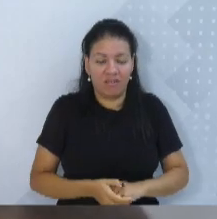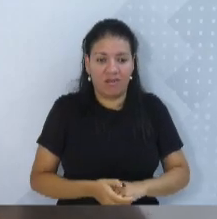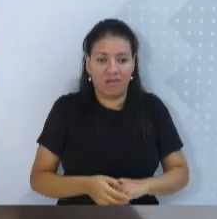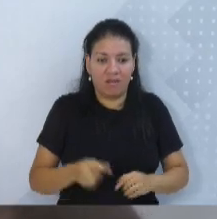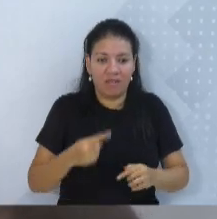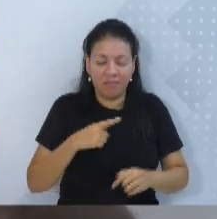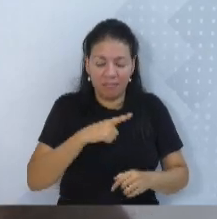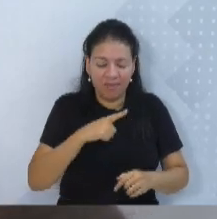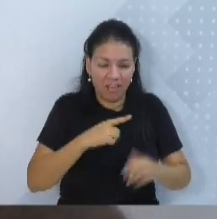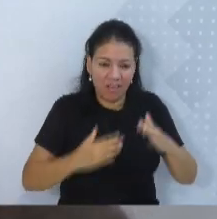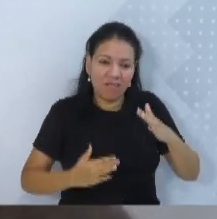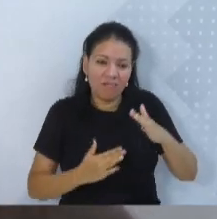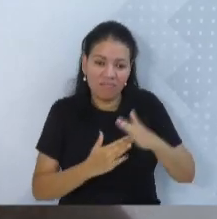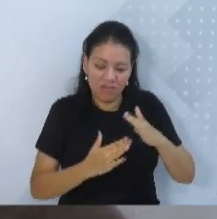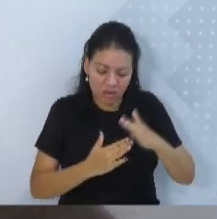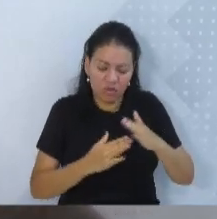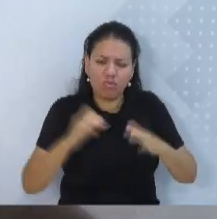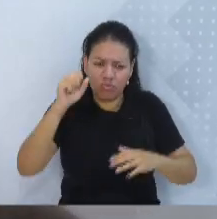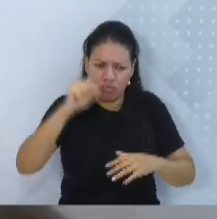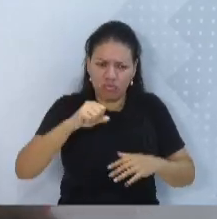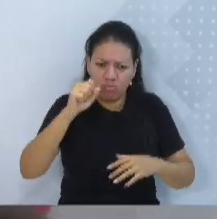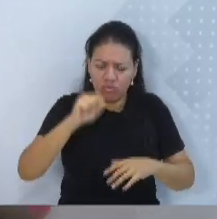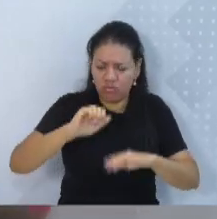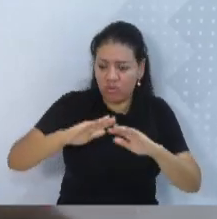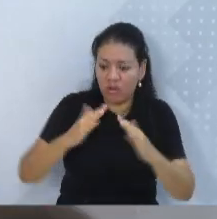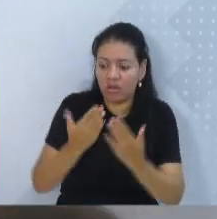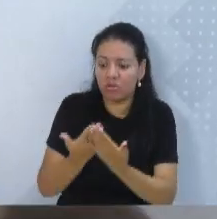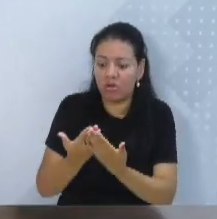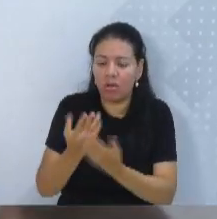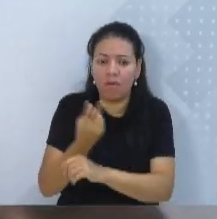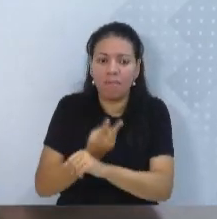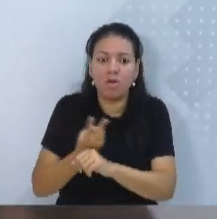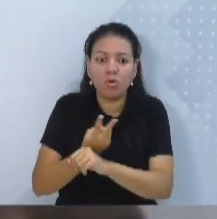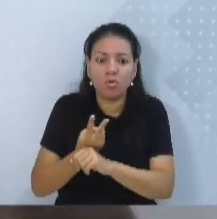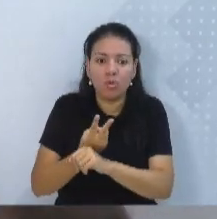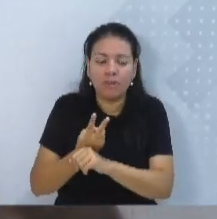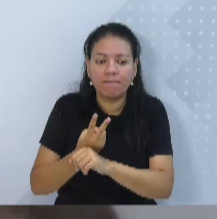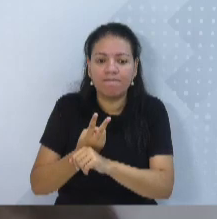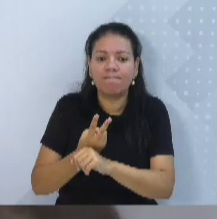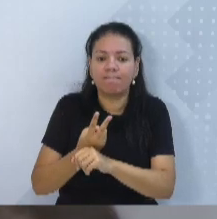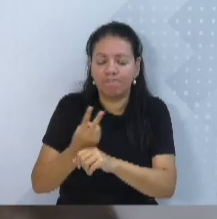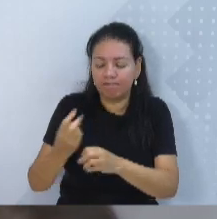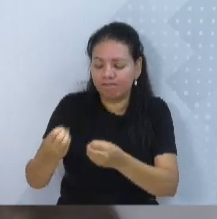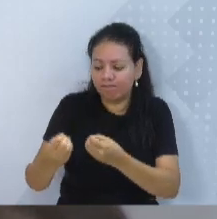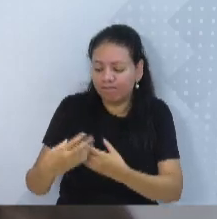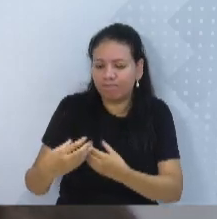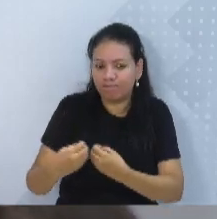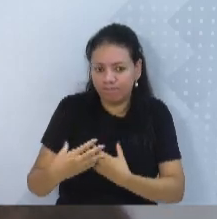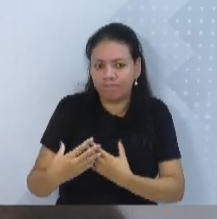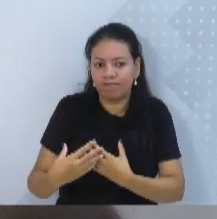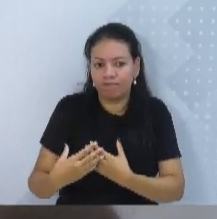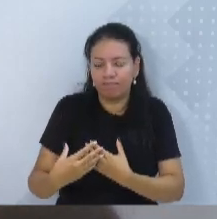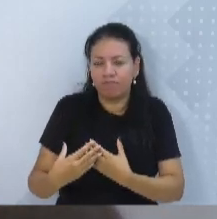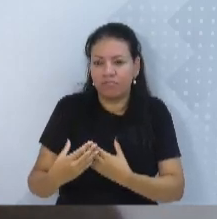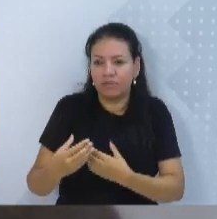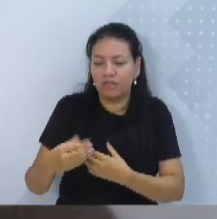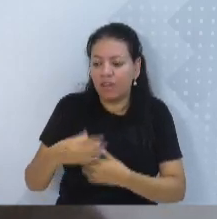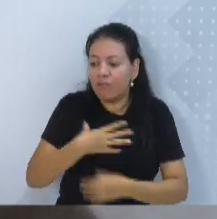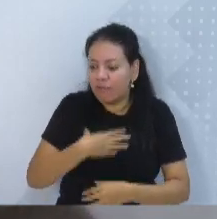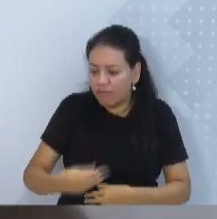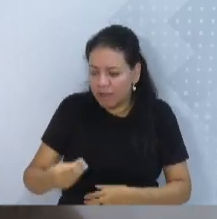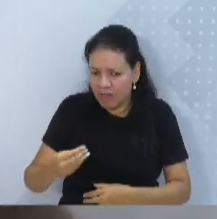suas limitações na escola eles buscam educação o que a sua filha aprende na escola Priscila